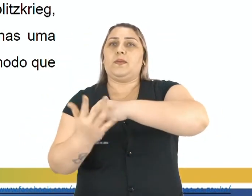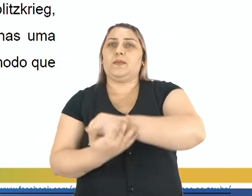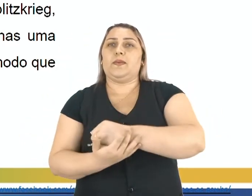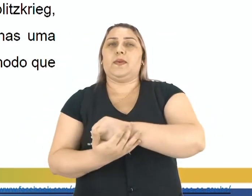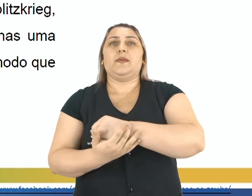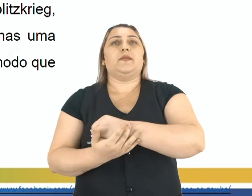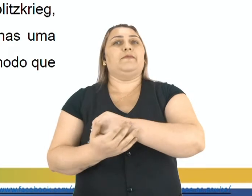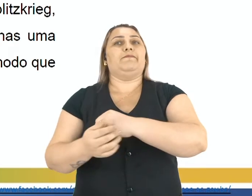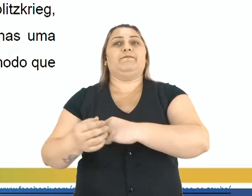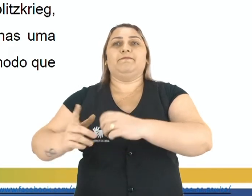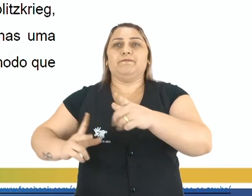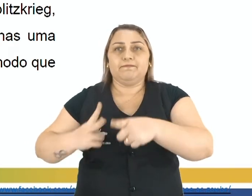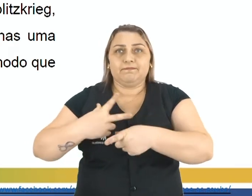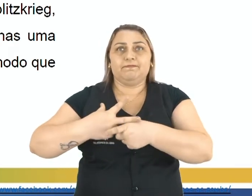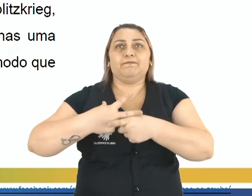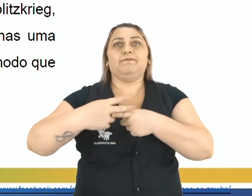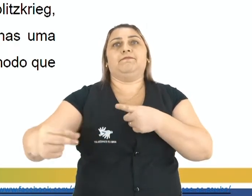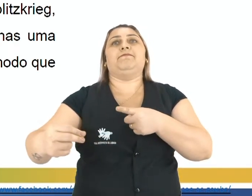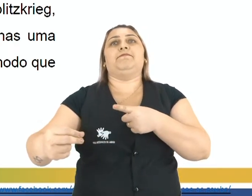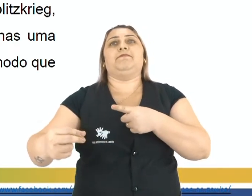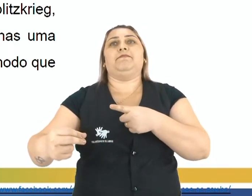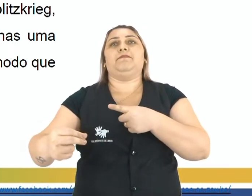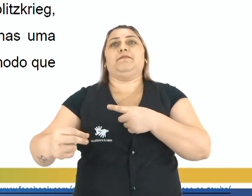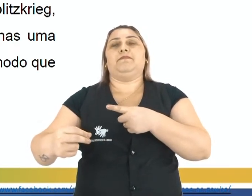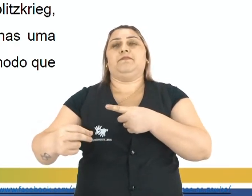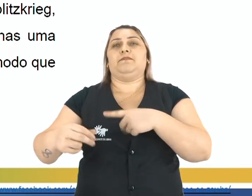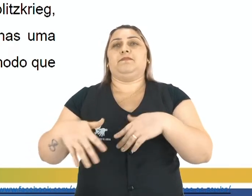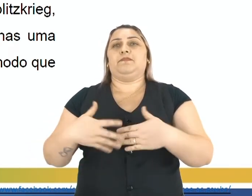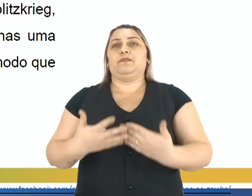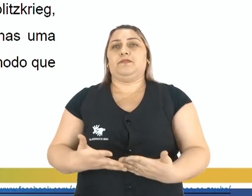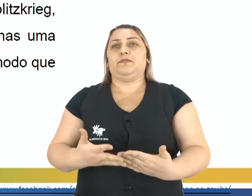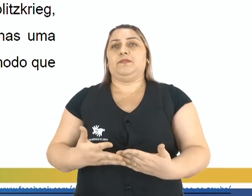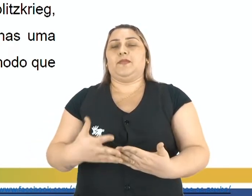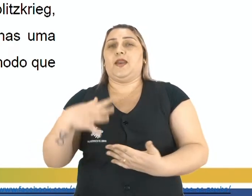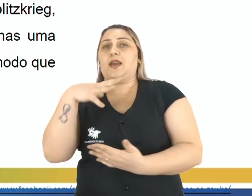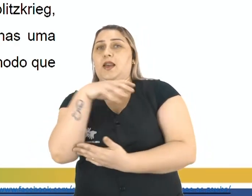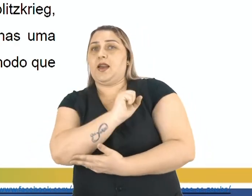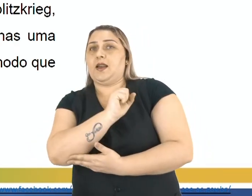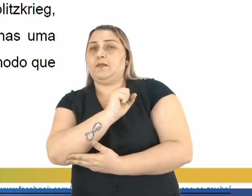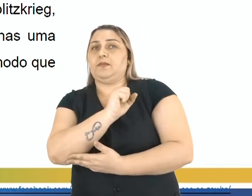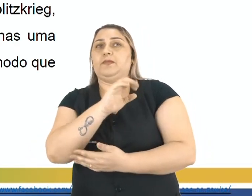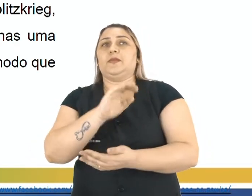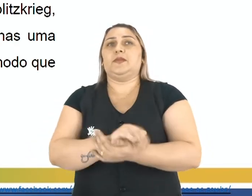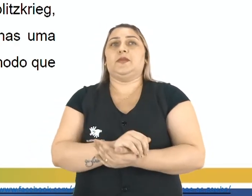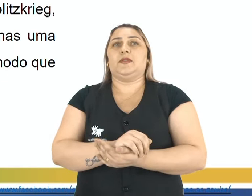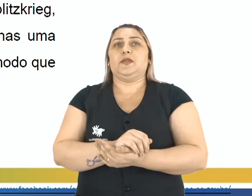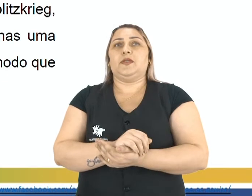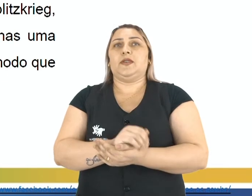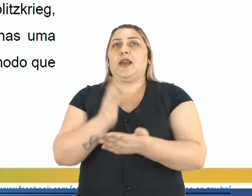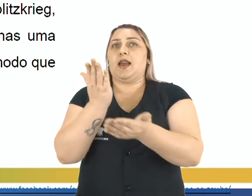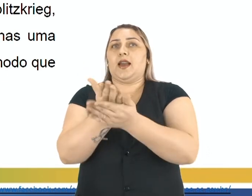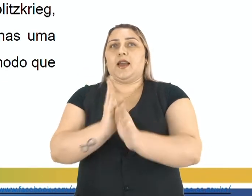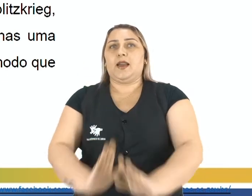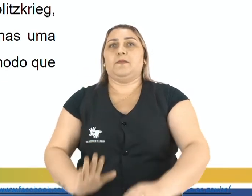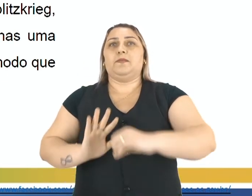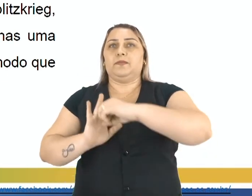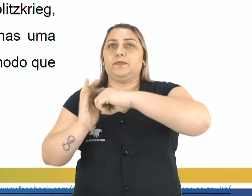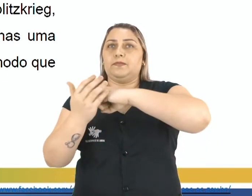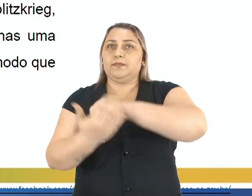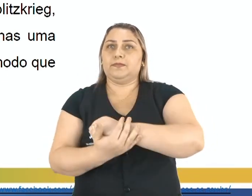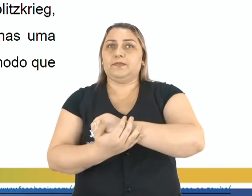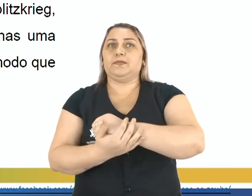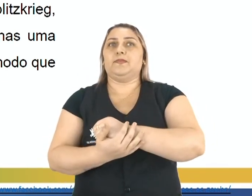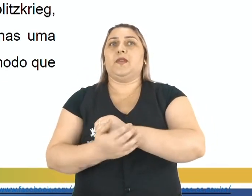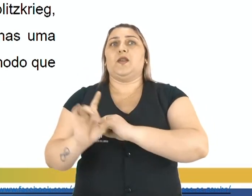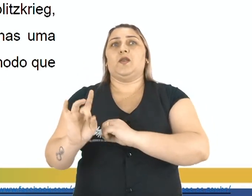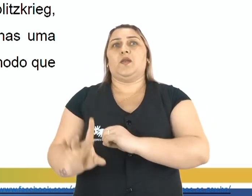não será vencida em uma blitz de um ataque relâmpago, que derrotará o adversário